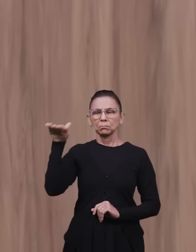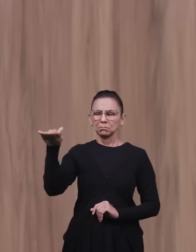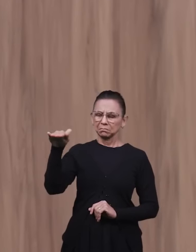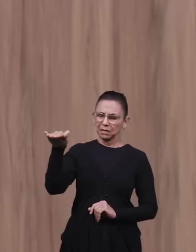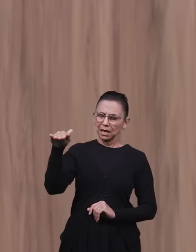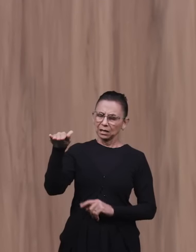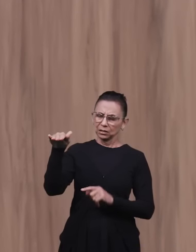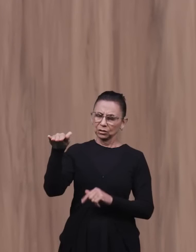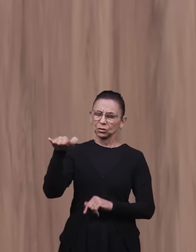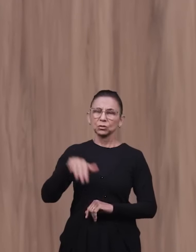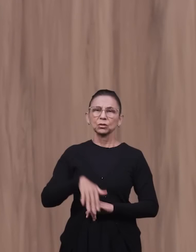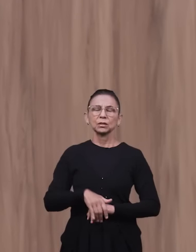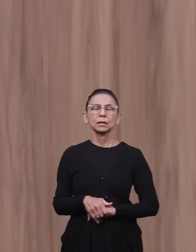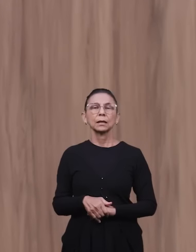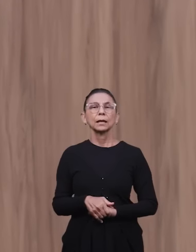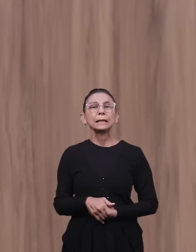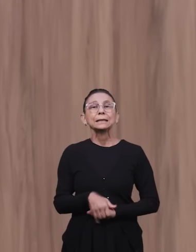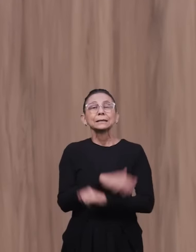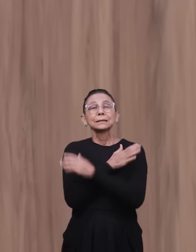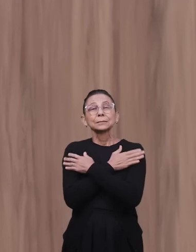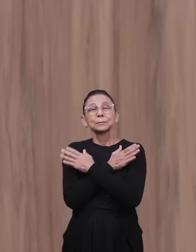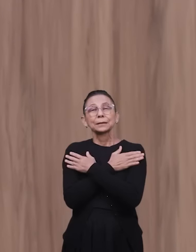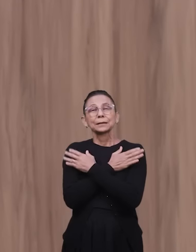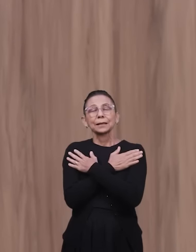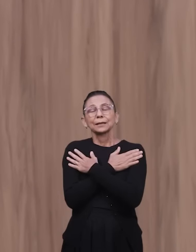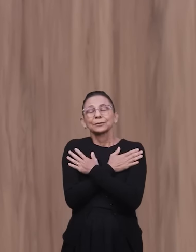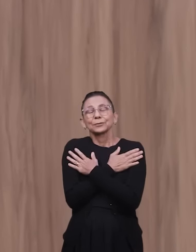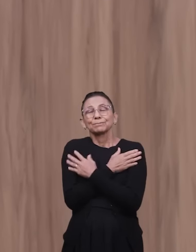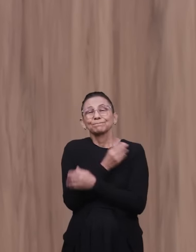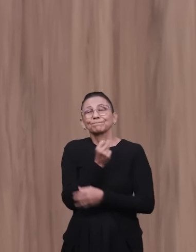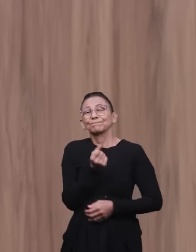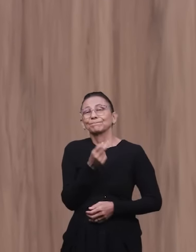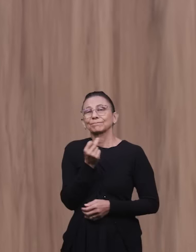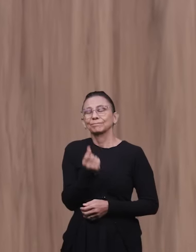mediana e está desempregado há algum tempo.